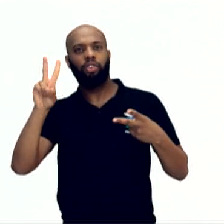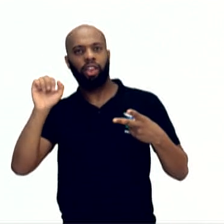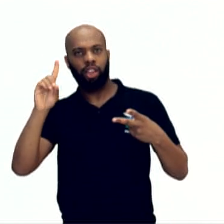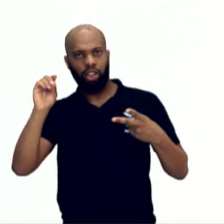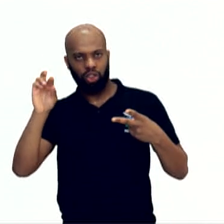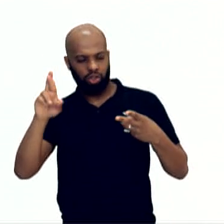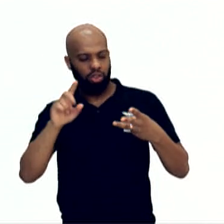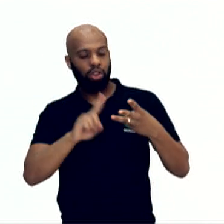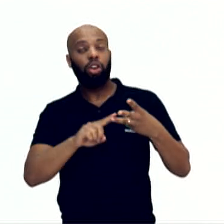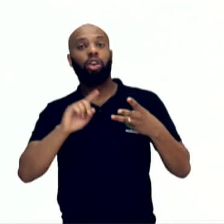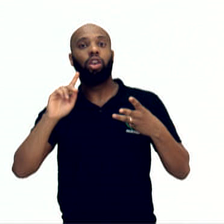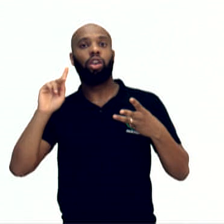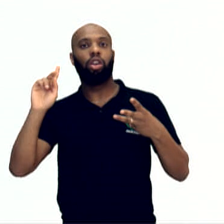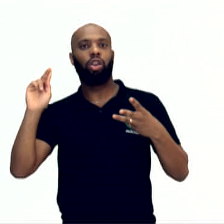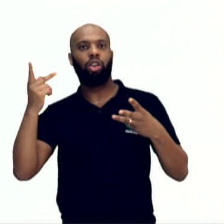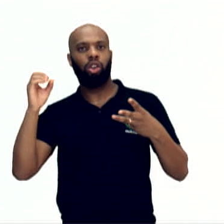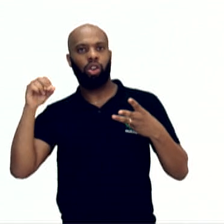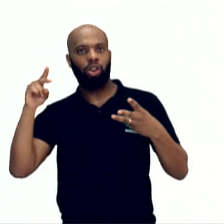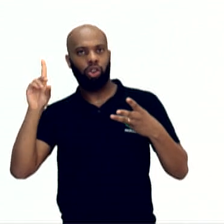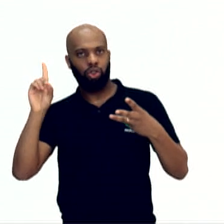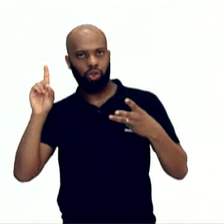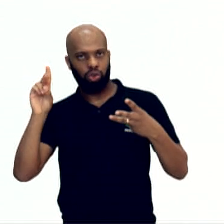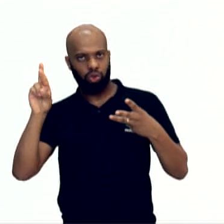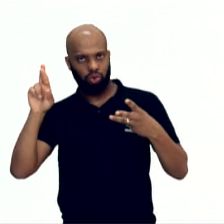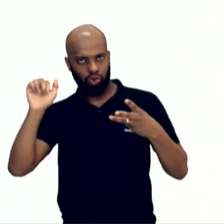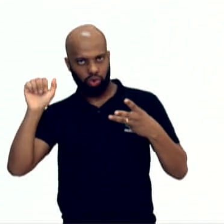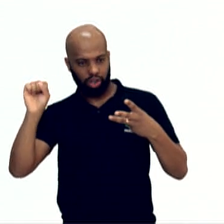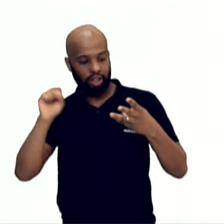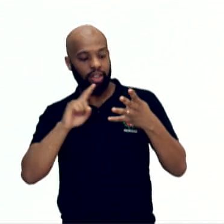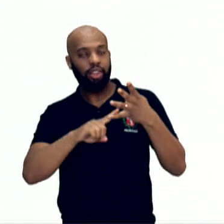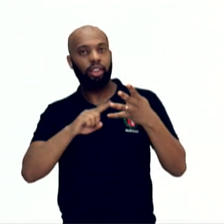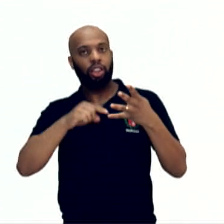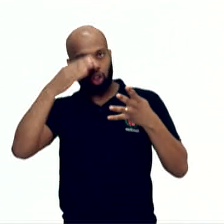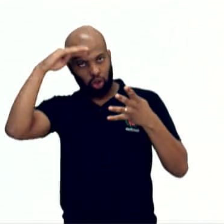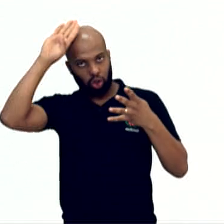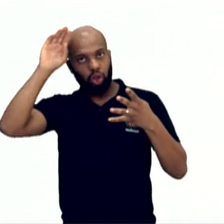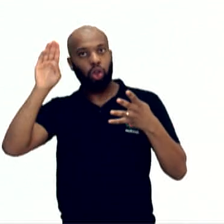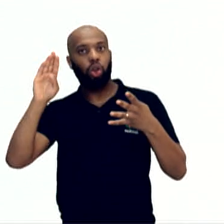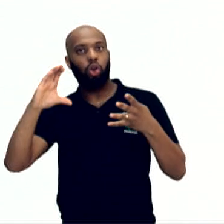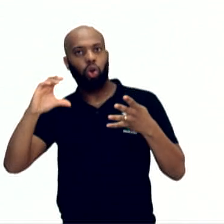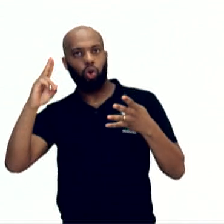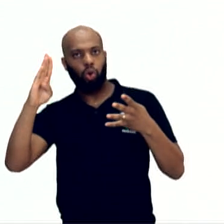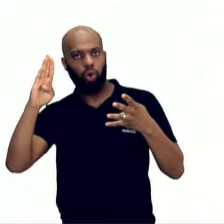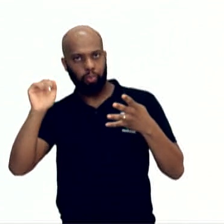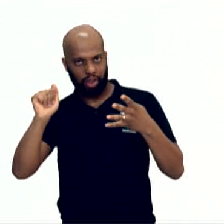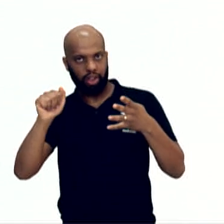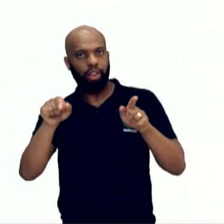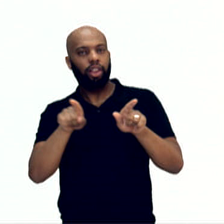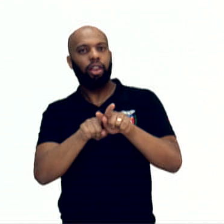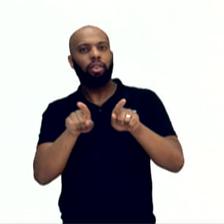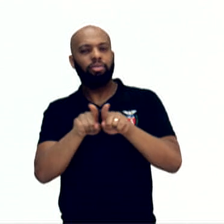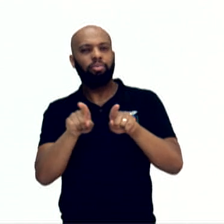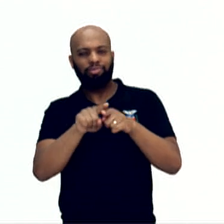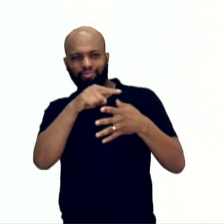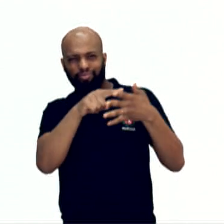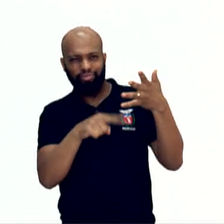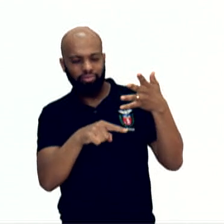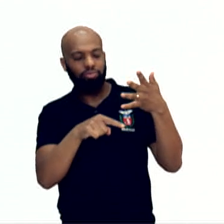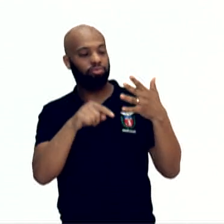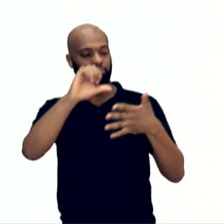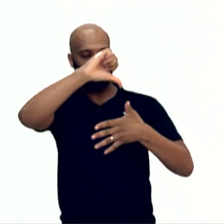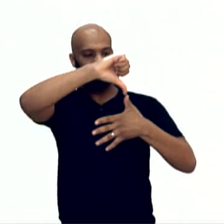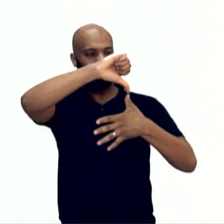as chamadas Antilhas, olha só também América Central, Cuba, República Dominicana, Porto Rico. A nossa América do